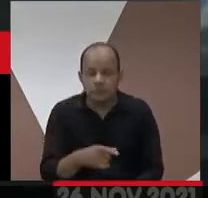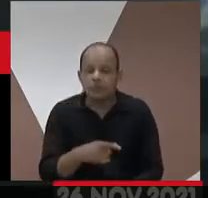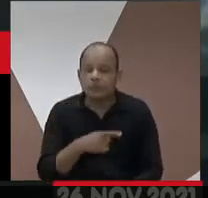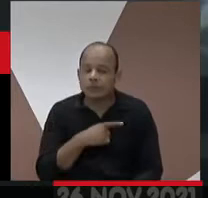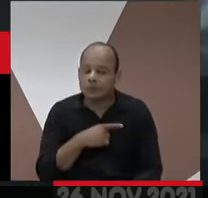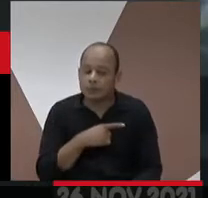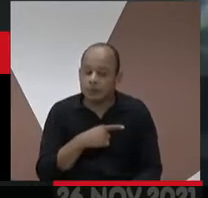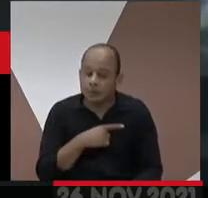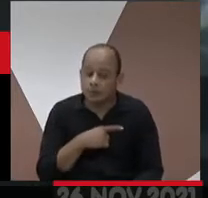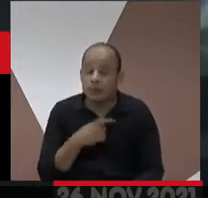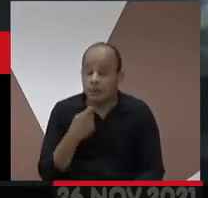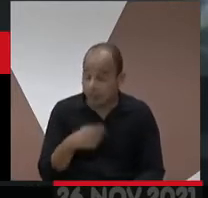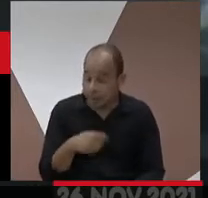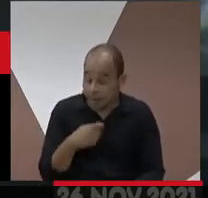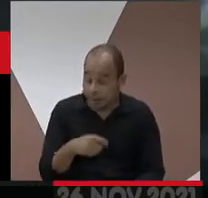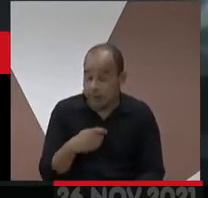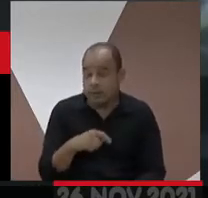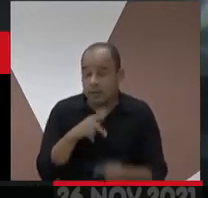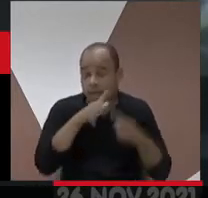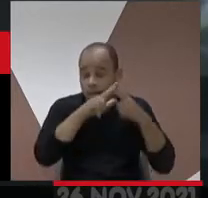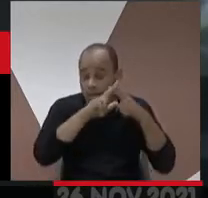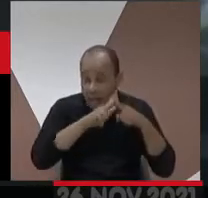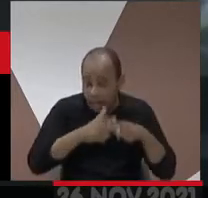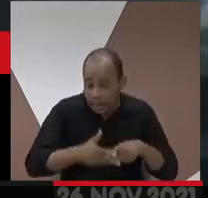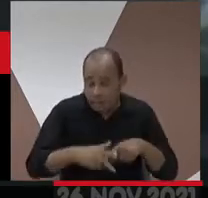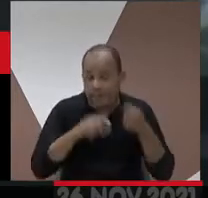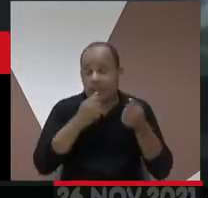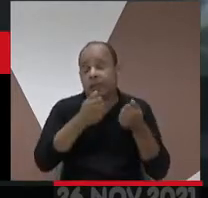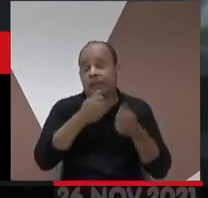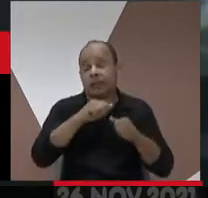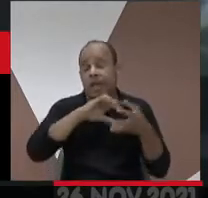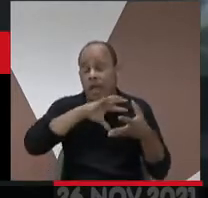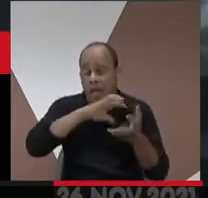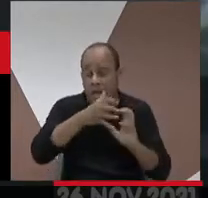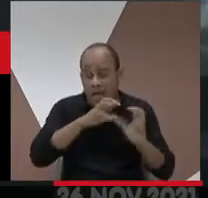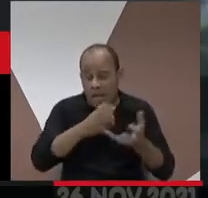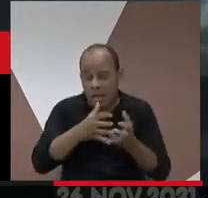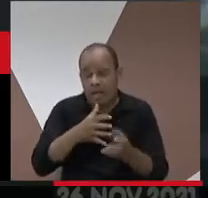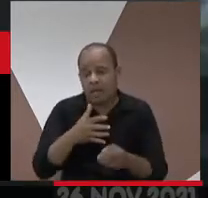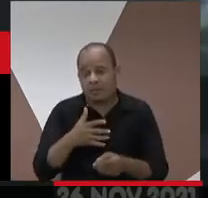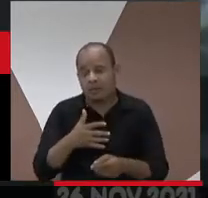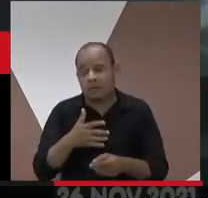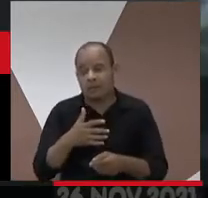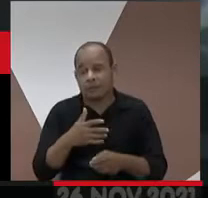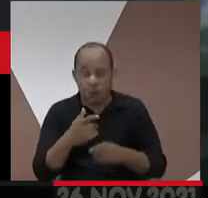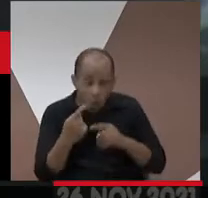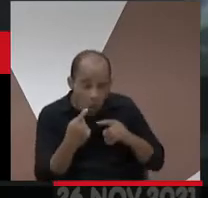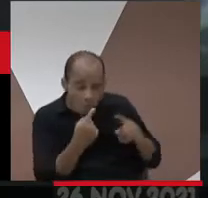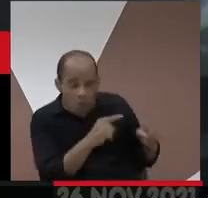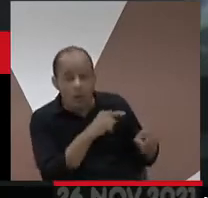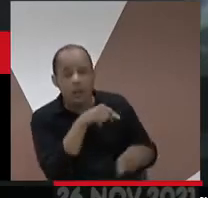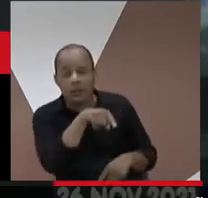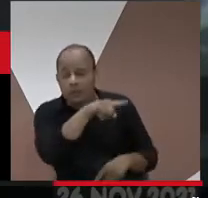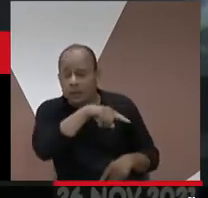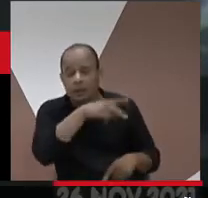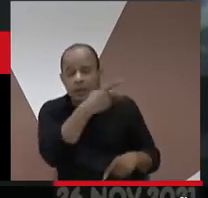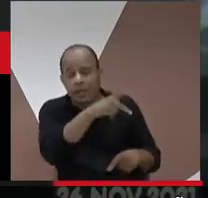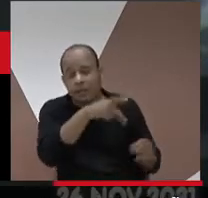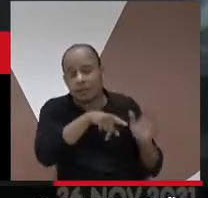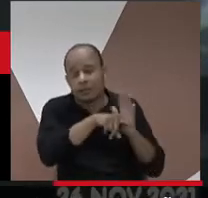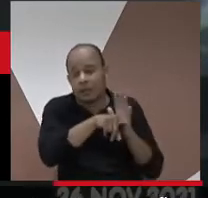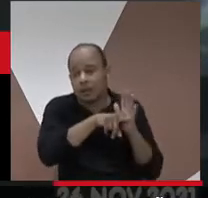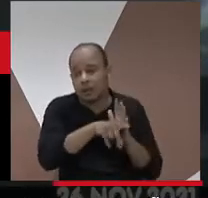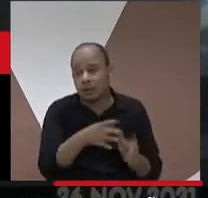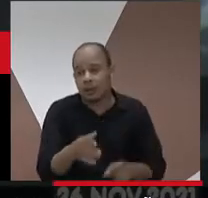ações de última hora para poder contestar o que eles fazem. Essa é a transparência. Depois de 6 meses que